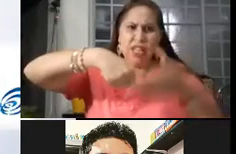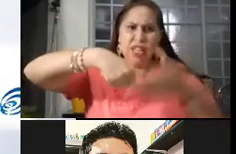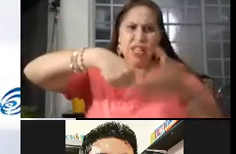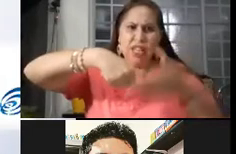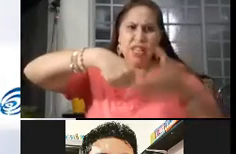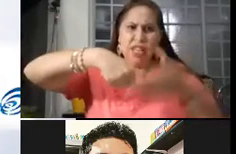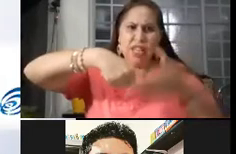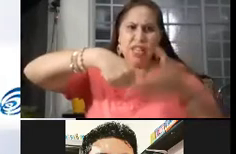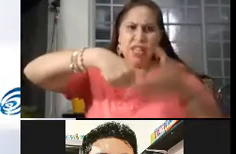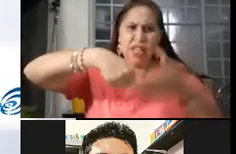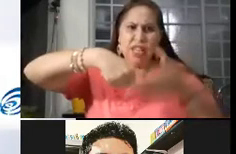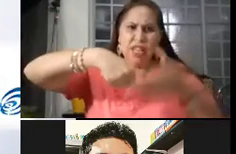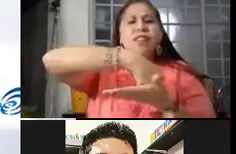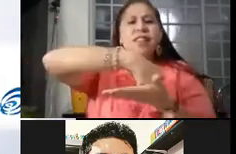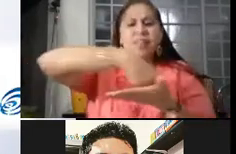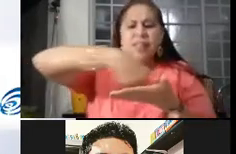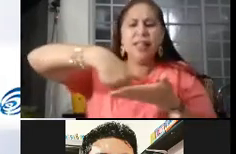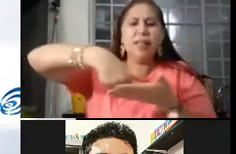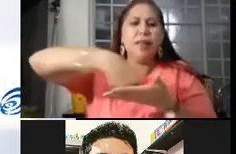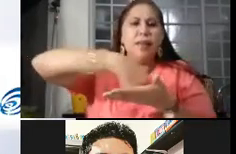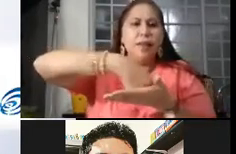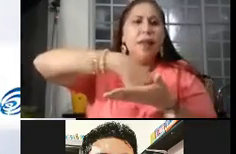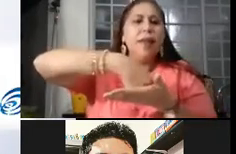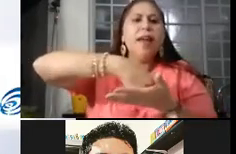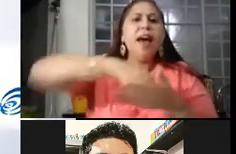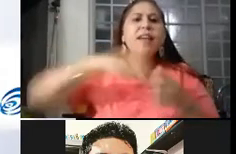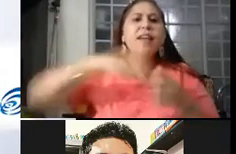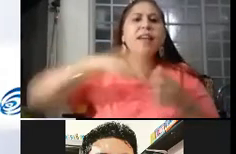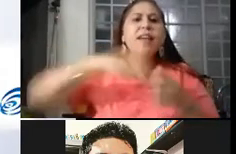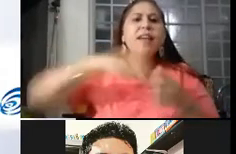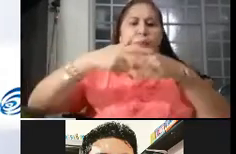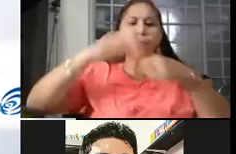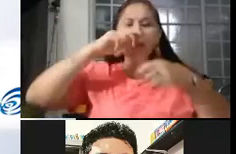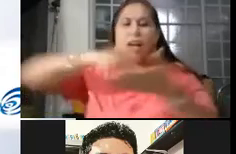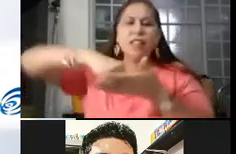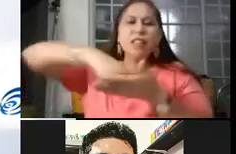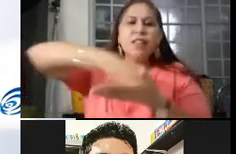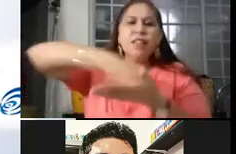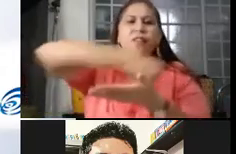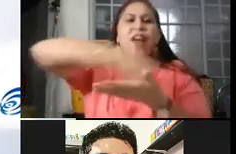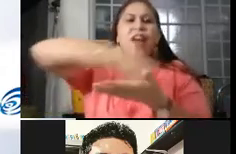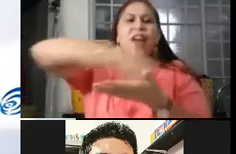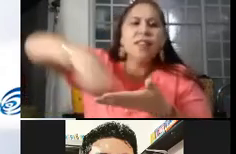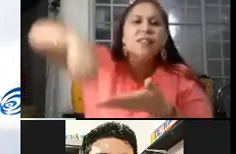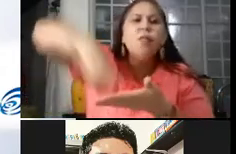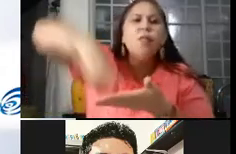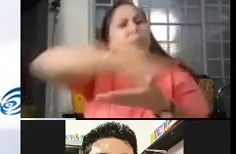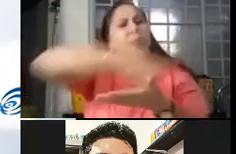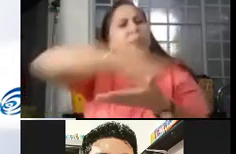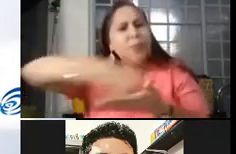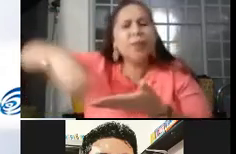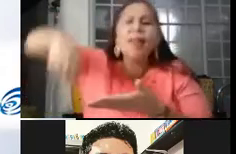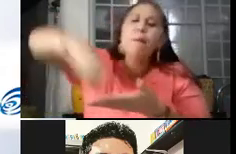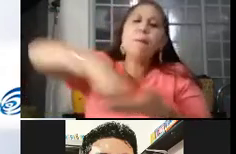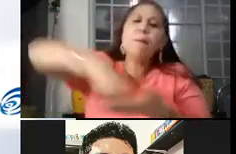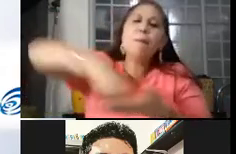objeto, a gente faz assim, né? E a ação, o verbo, a gente faz um movimento